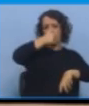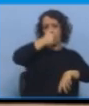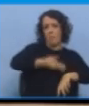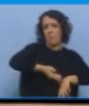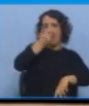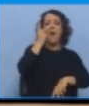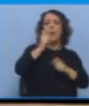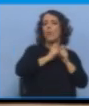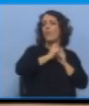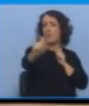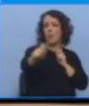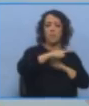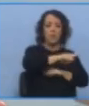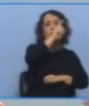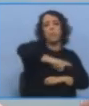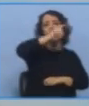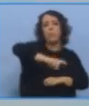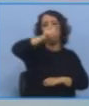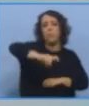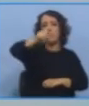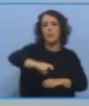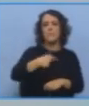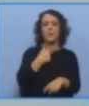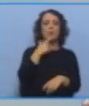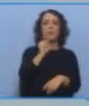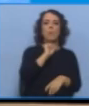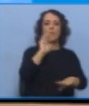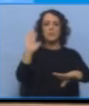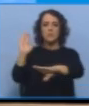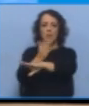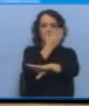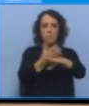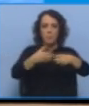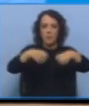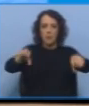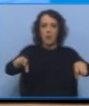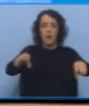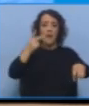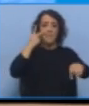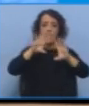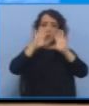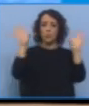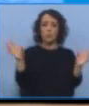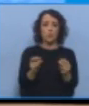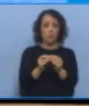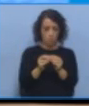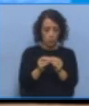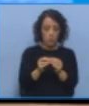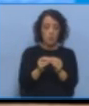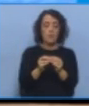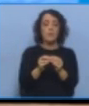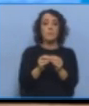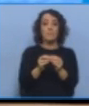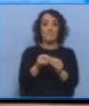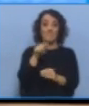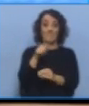longo da nossa vida toda. E, portanto, eu não posso fazer caixas compartimentadas, eu tenho que ter a vida como um todo. E desde logo, o